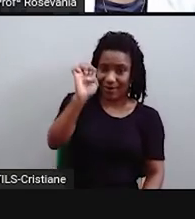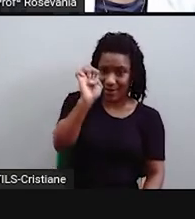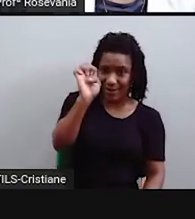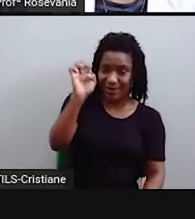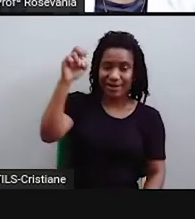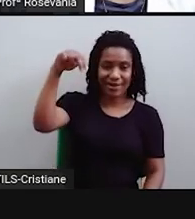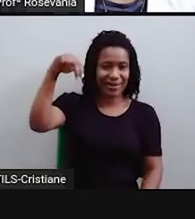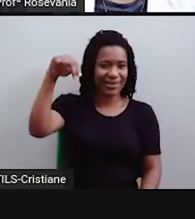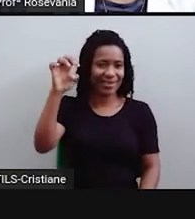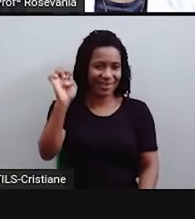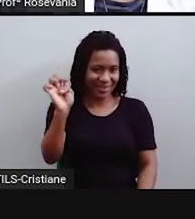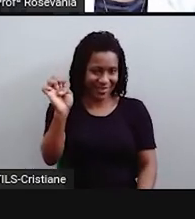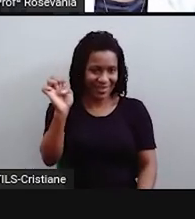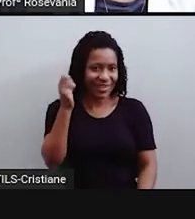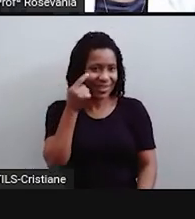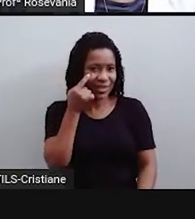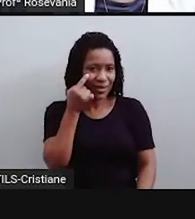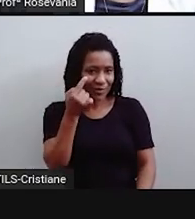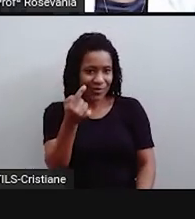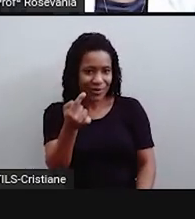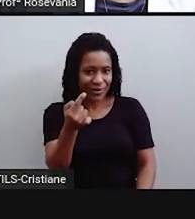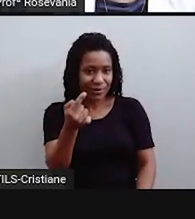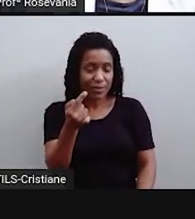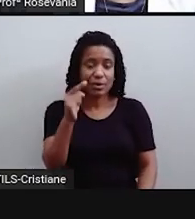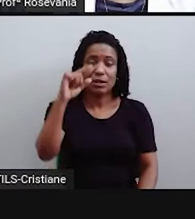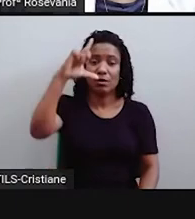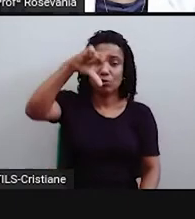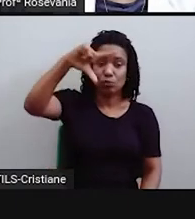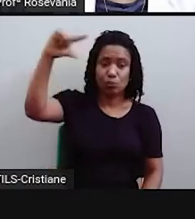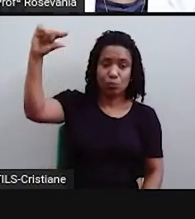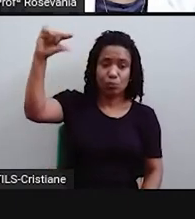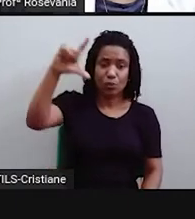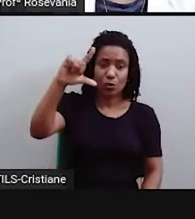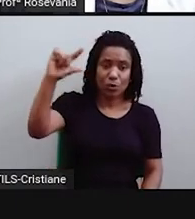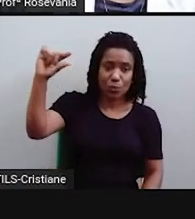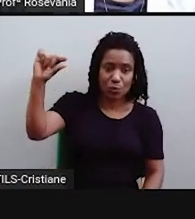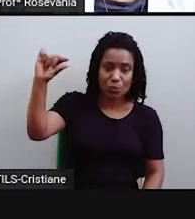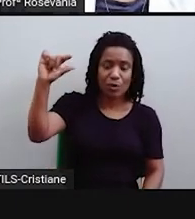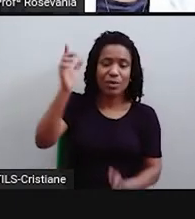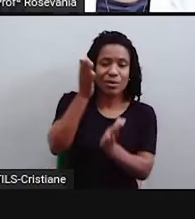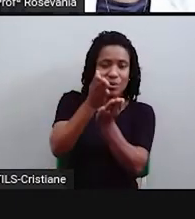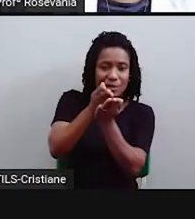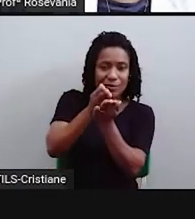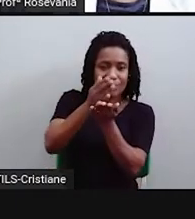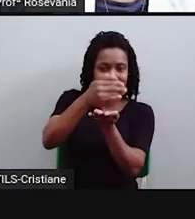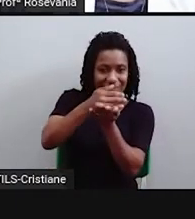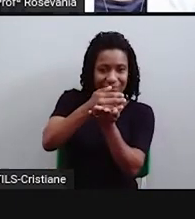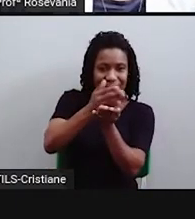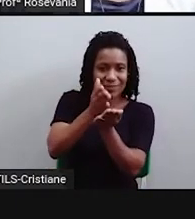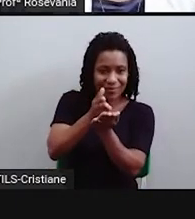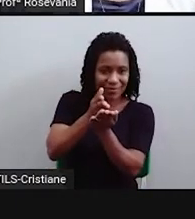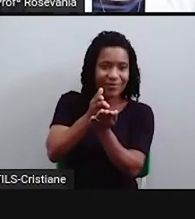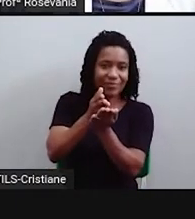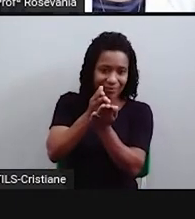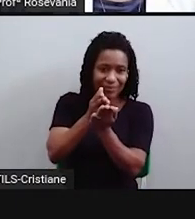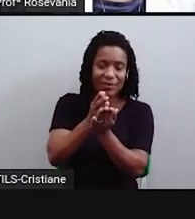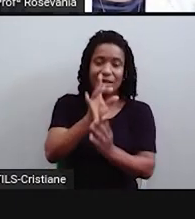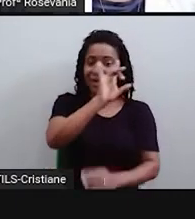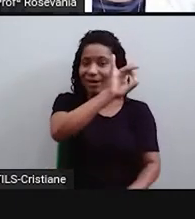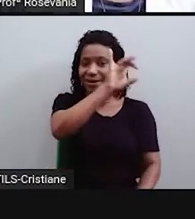ponto com esse. Então, para achar os nomes desses pontos, eu vou juntando o ponto cardeal